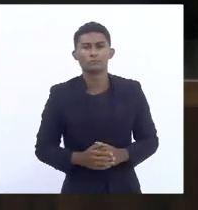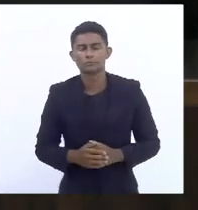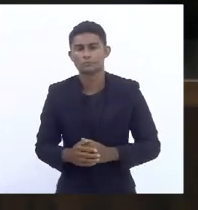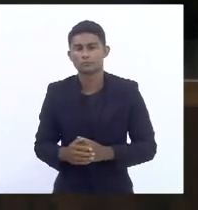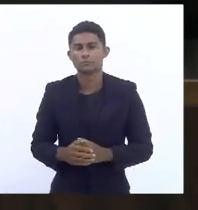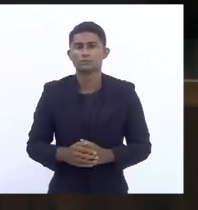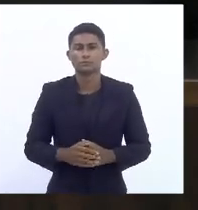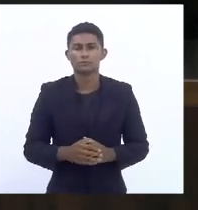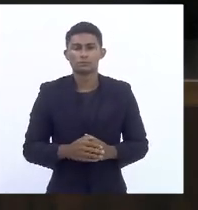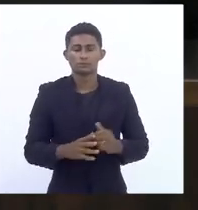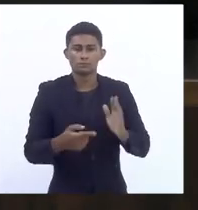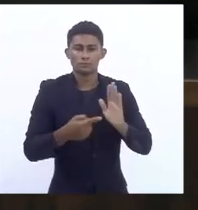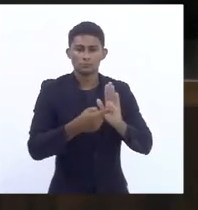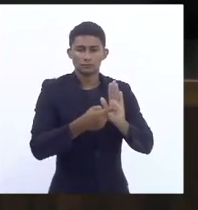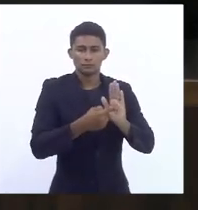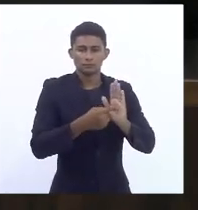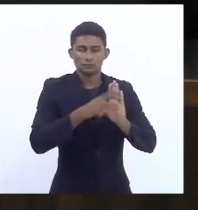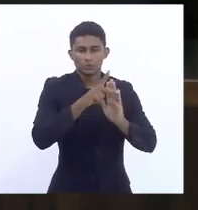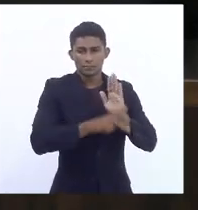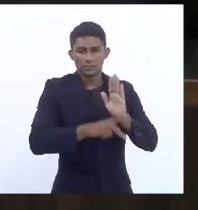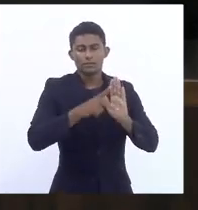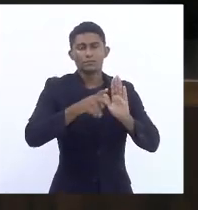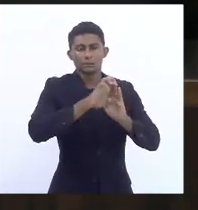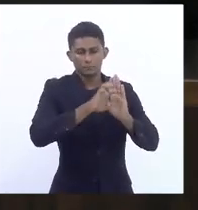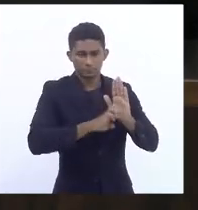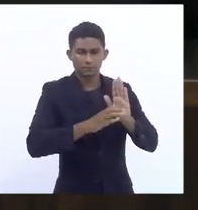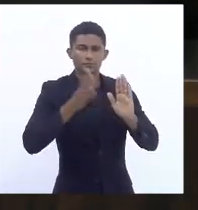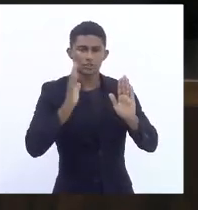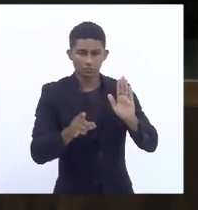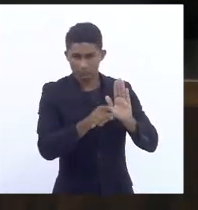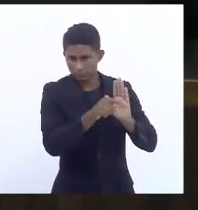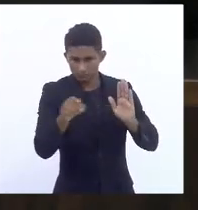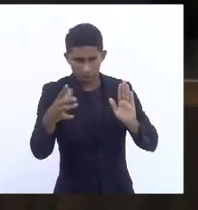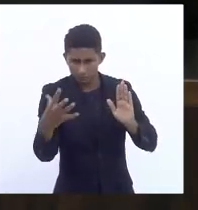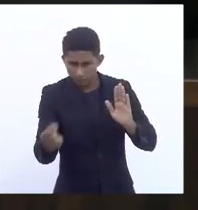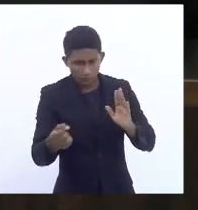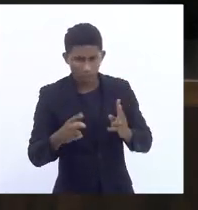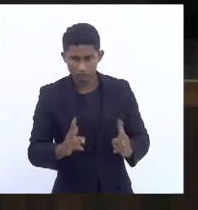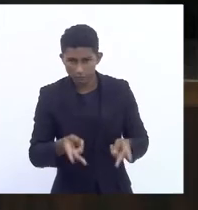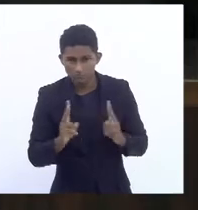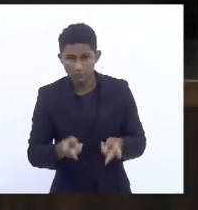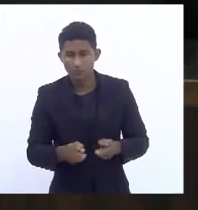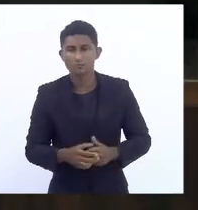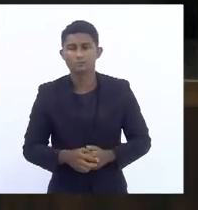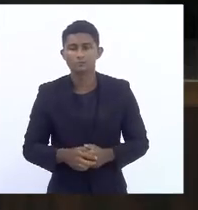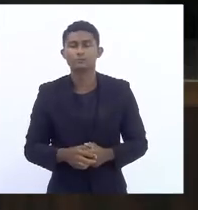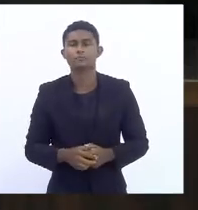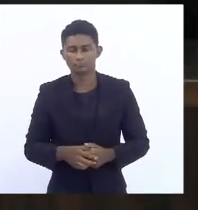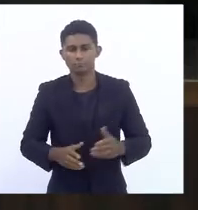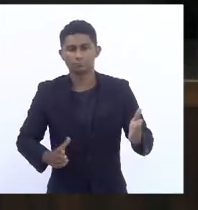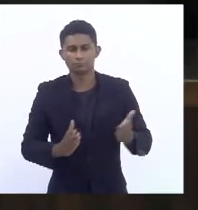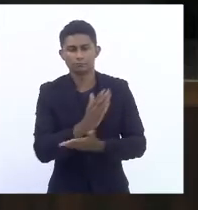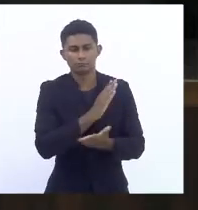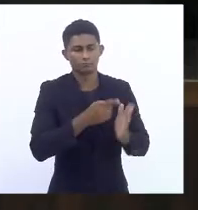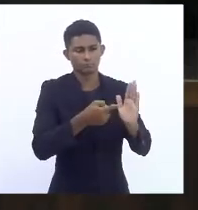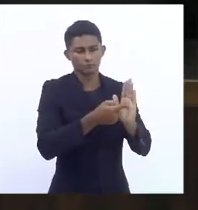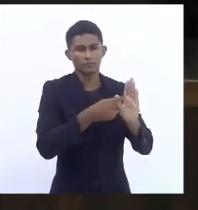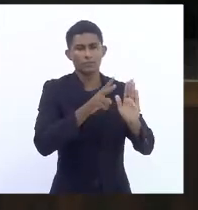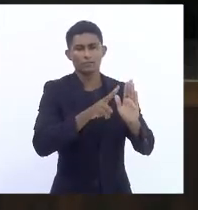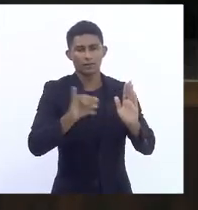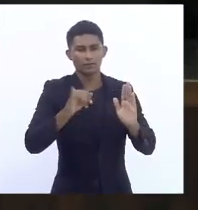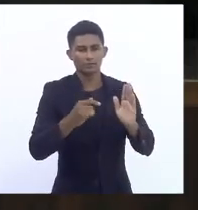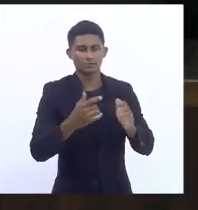Aprovado. Em votação, o projeto assim emendado. Senhores que aprovam, permaneçam como estão. Aprovado, vai a redação